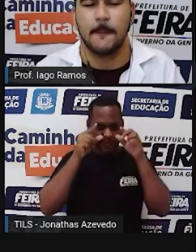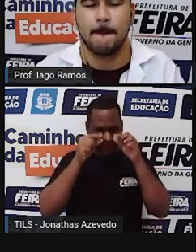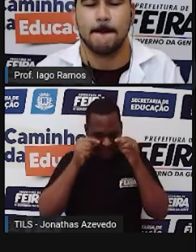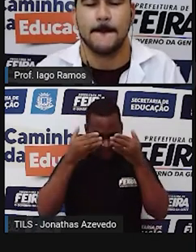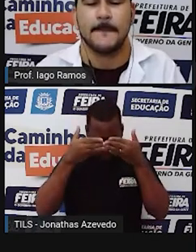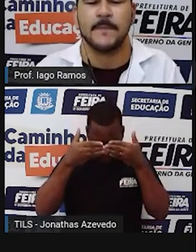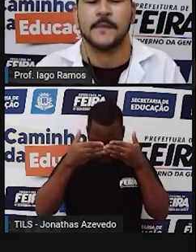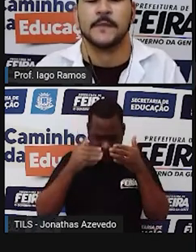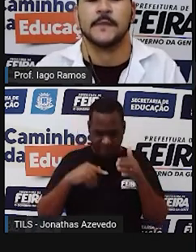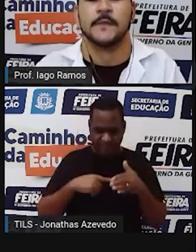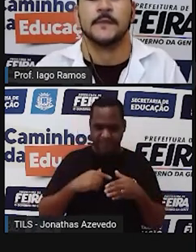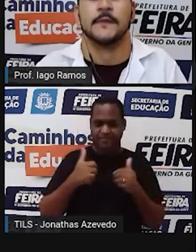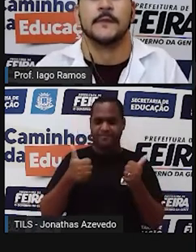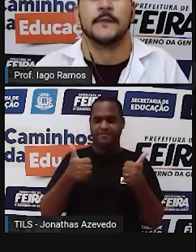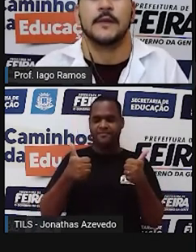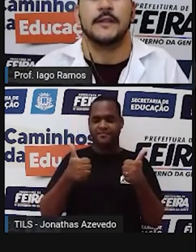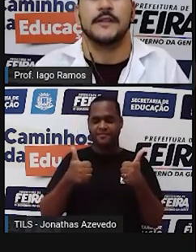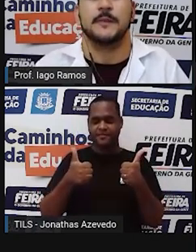ó.